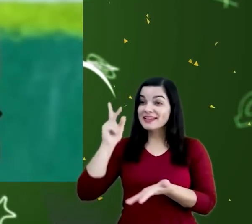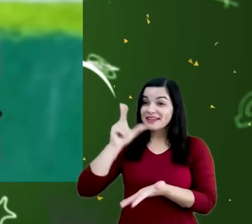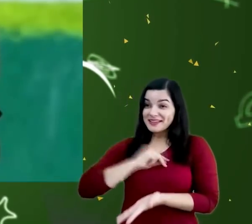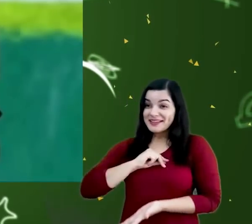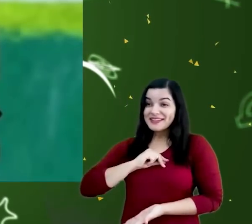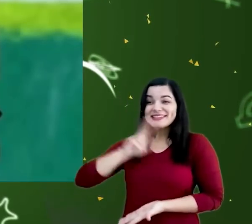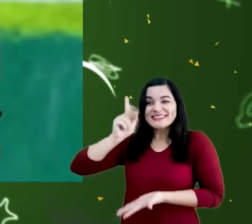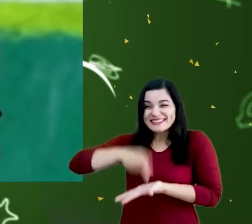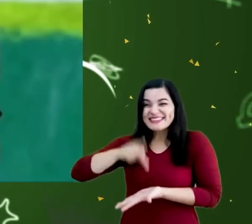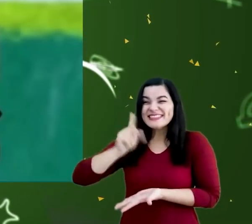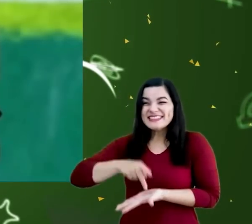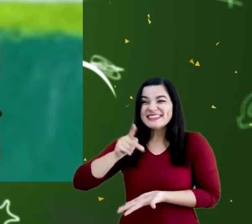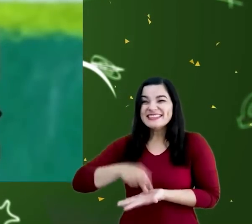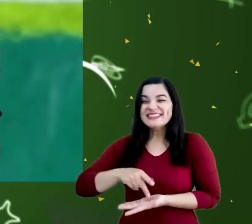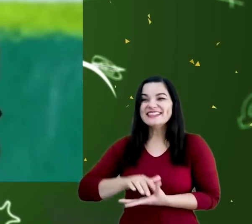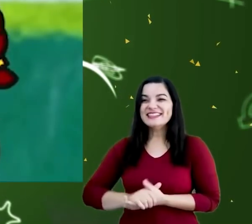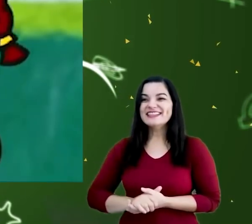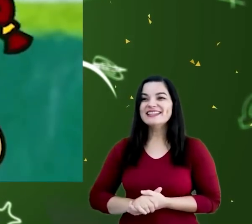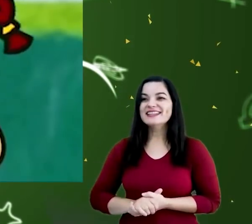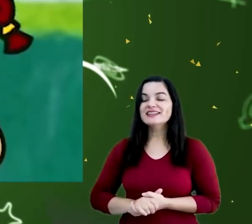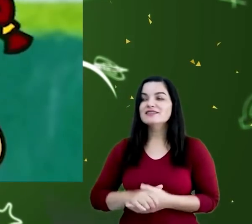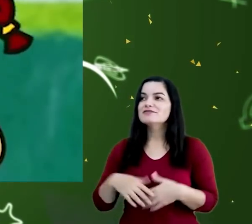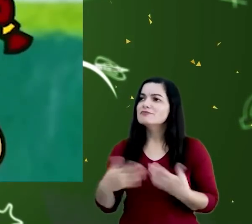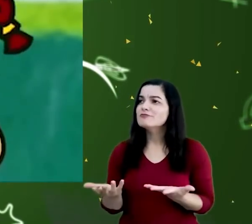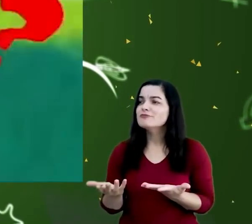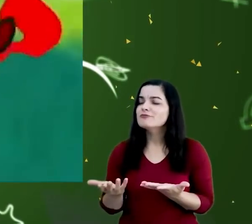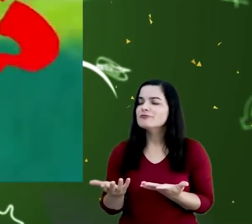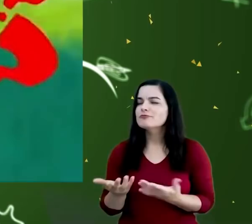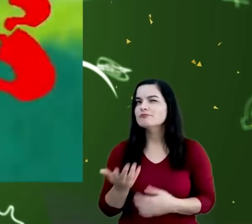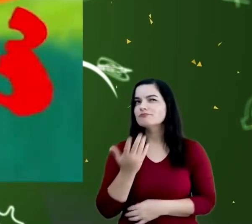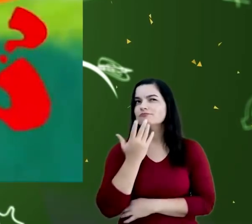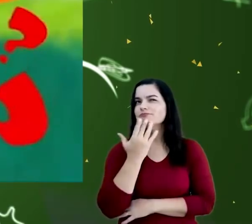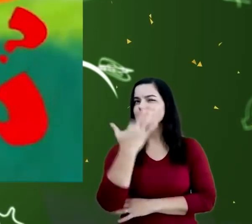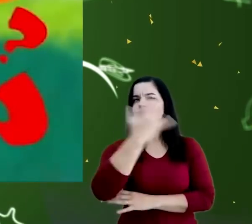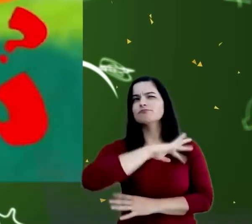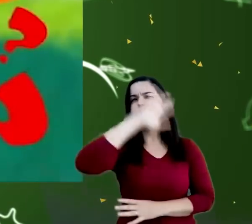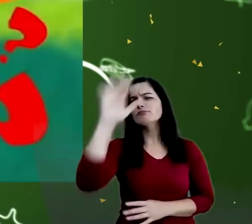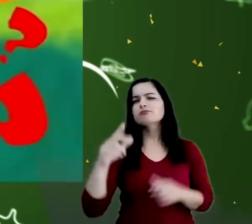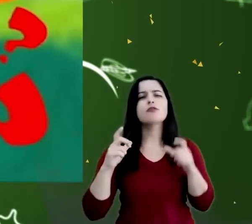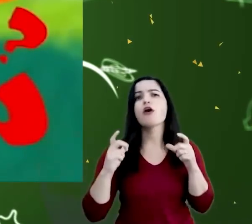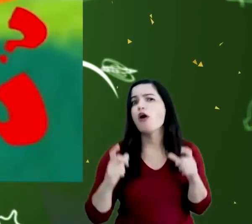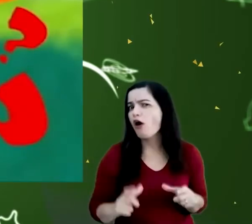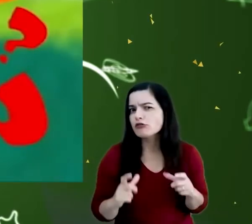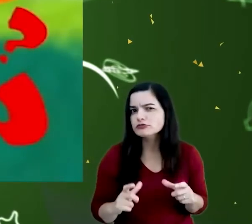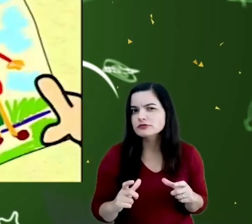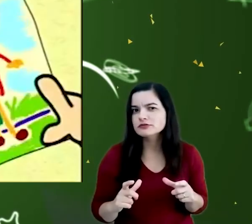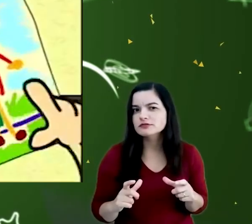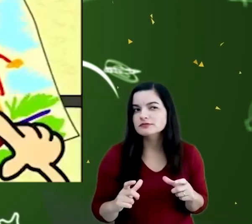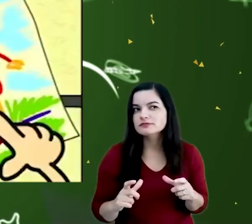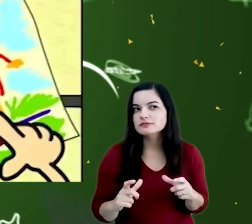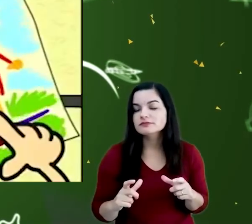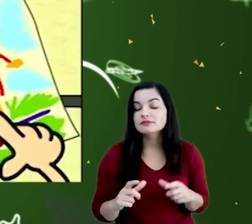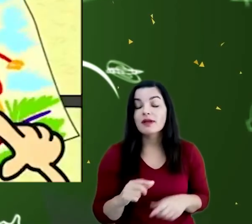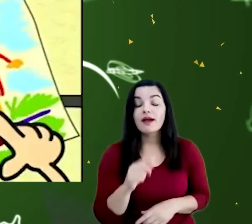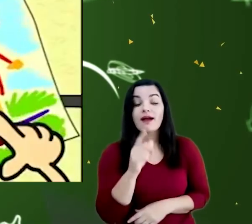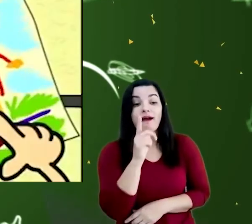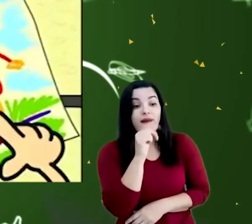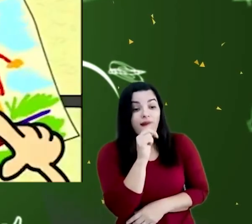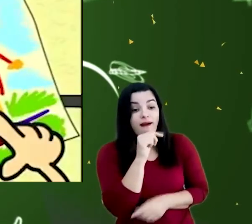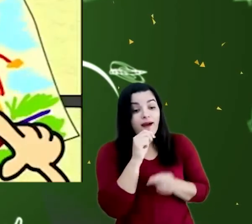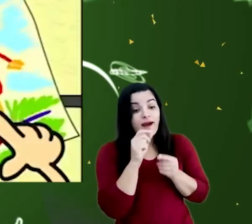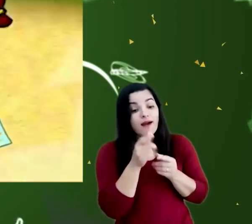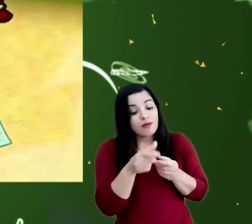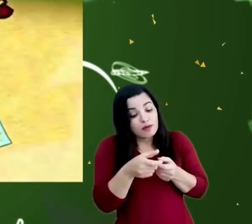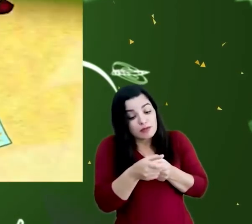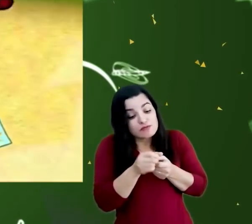Nossa! É mesmo! Ué, mas de onde vem o arco-íris? Da água da mangueira,